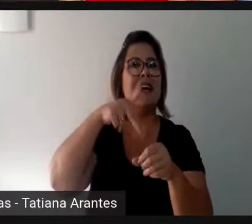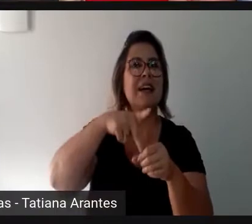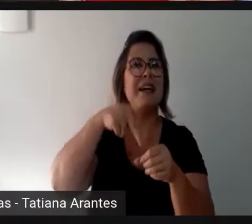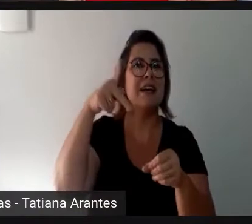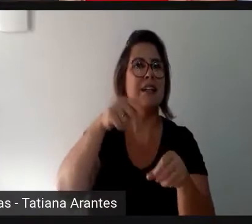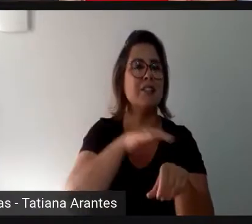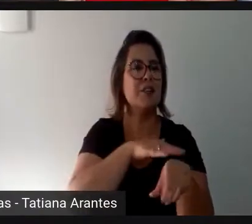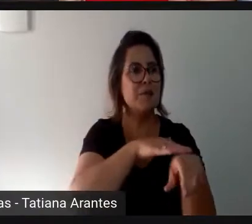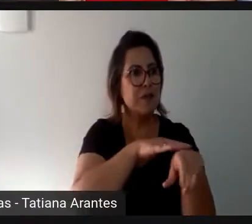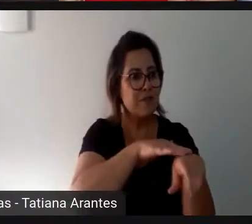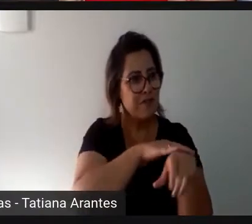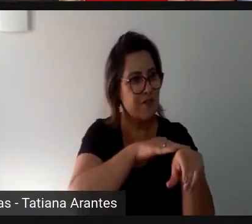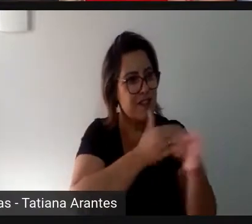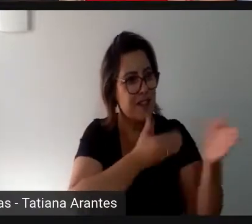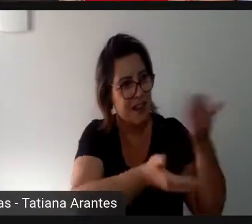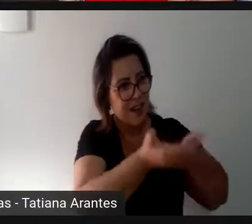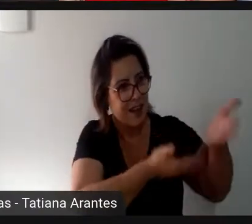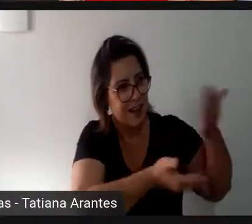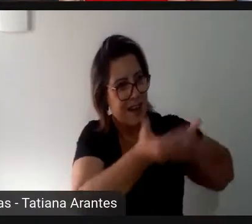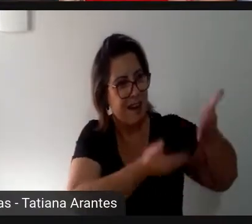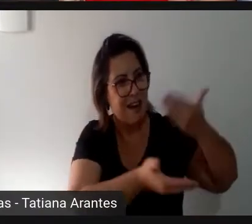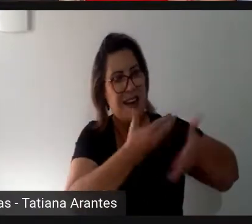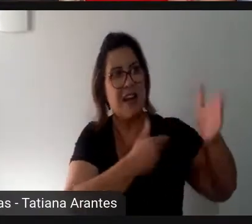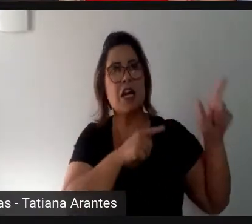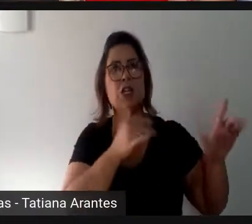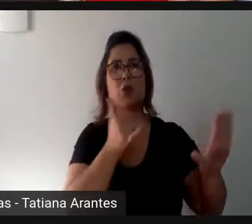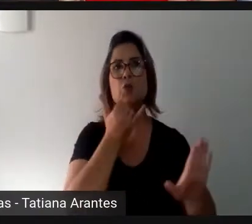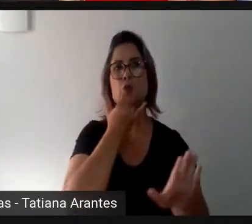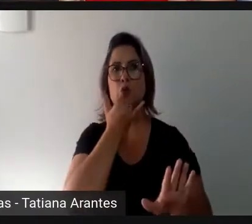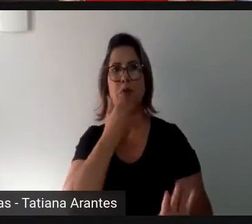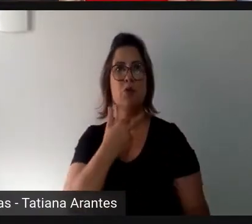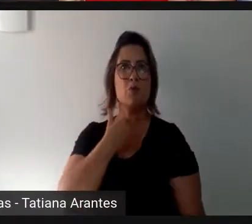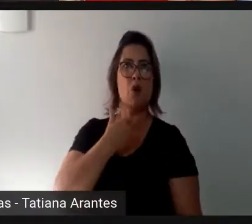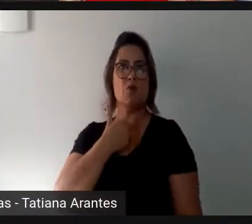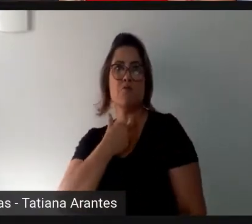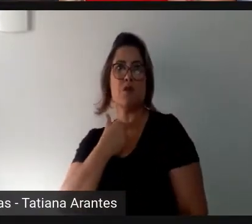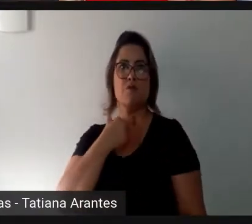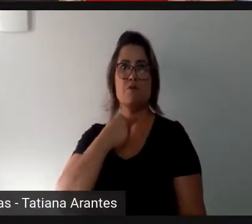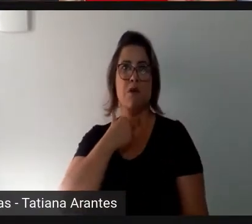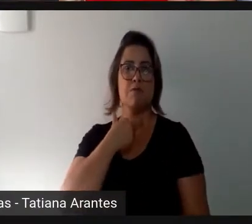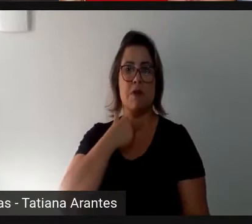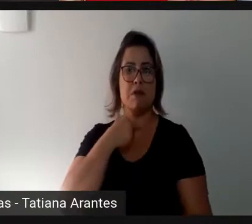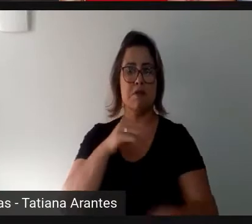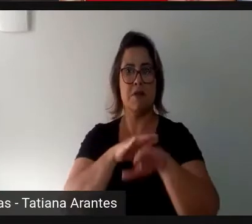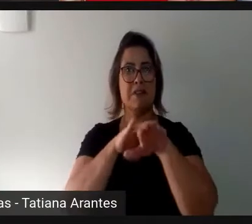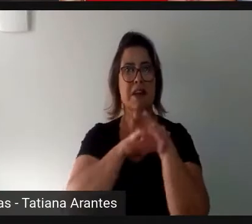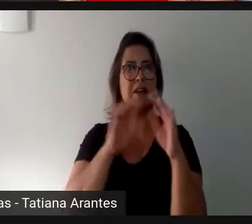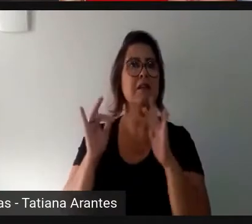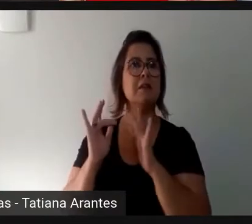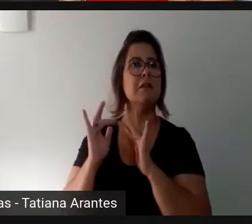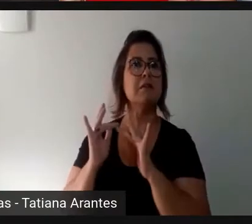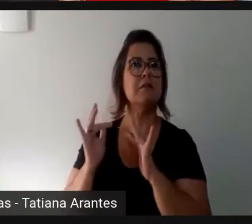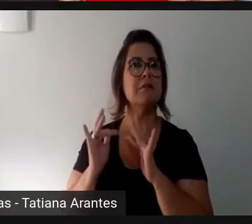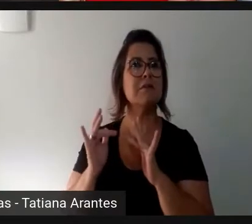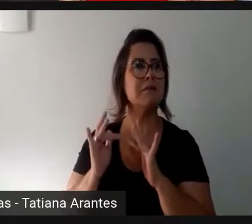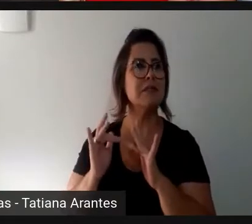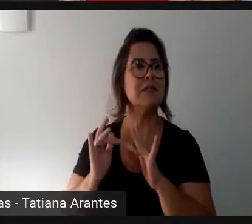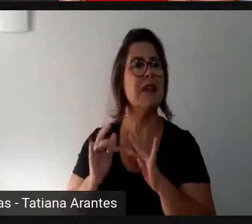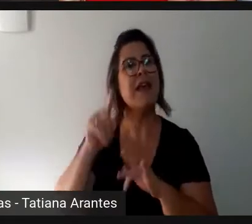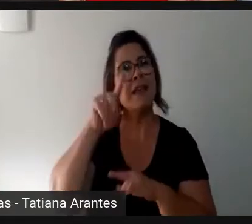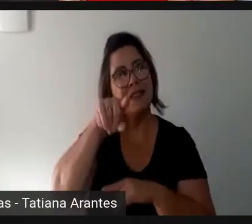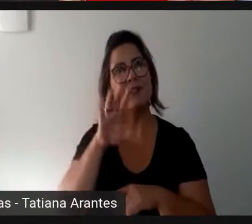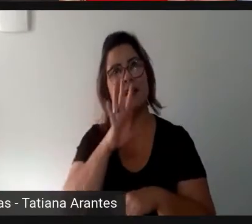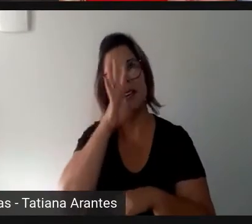deputado, ele faz um escândalo, não posso falar com você, eu não posso. E se a gente pensar bem, é esse tipo de contato que gera os maiores escândalos de corrupção que a gente tem